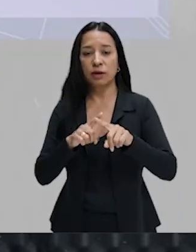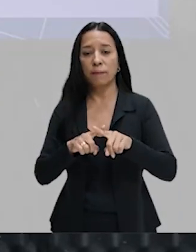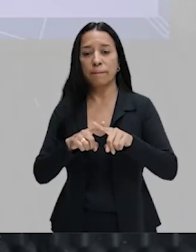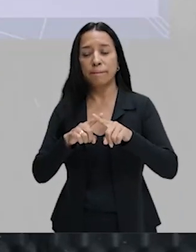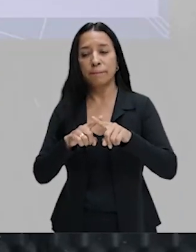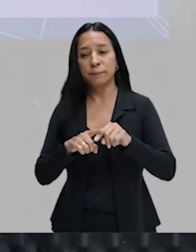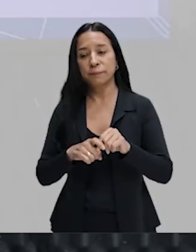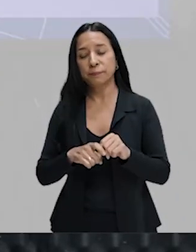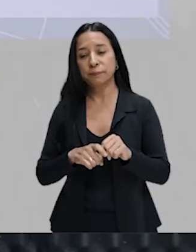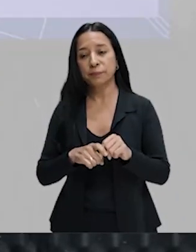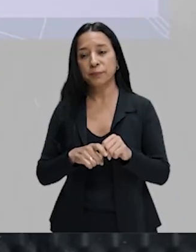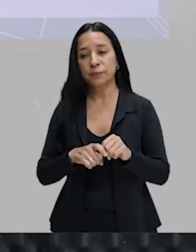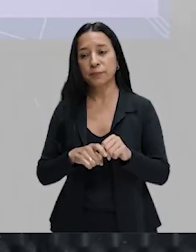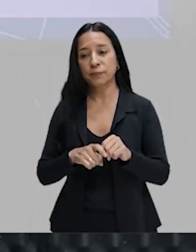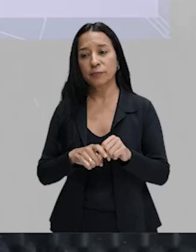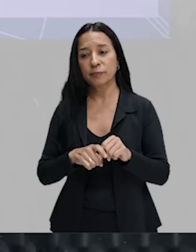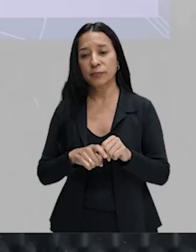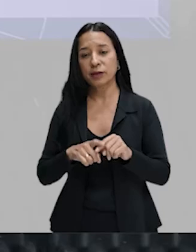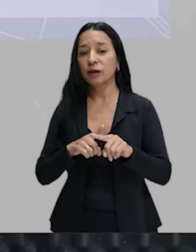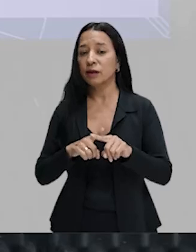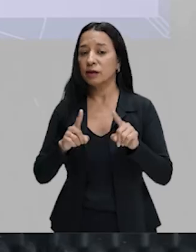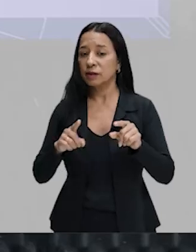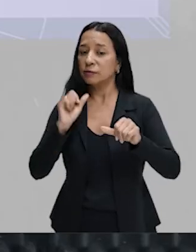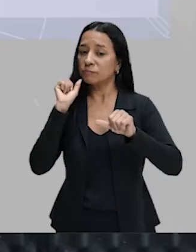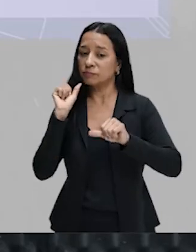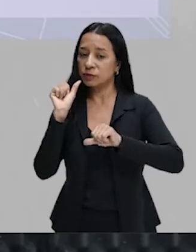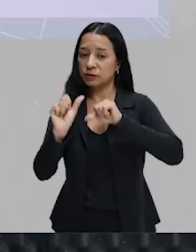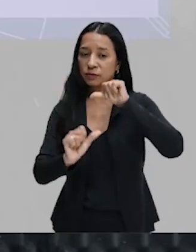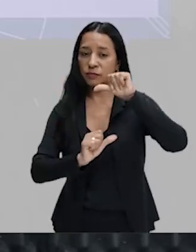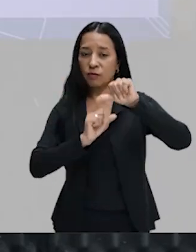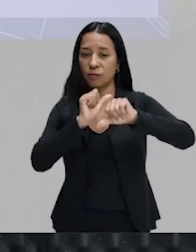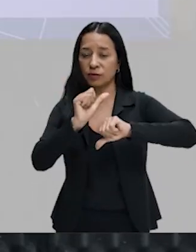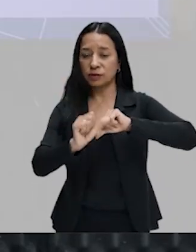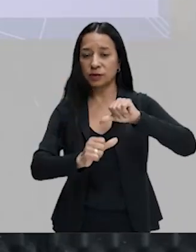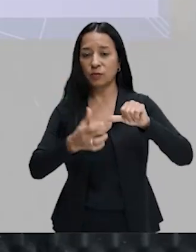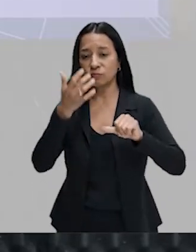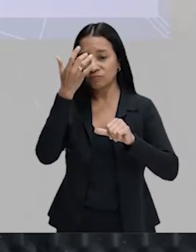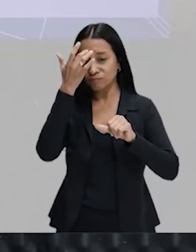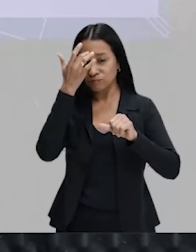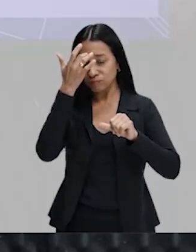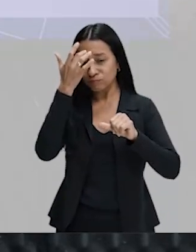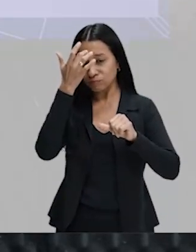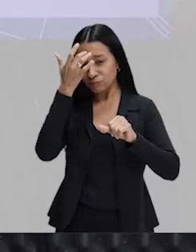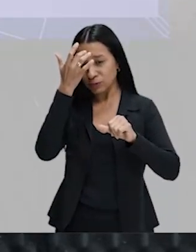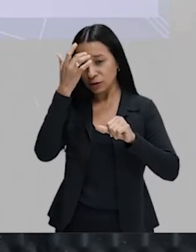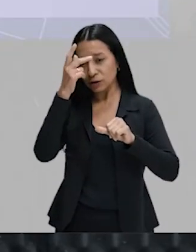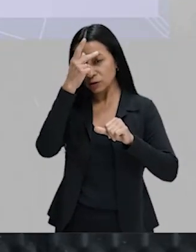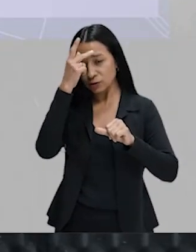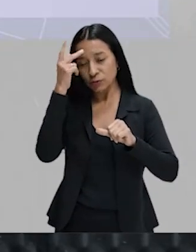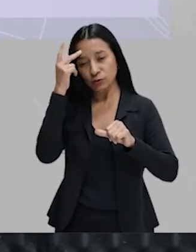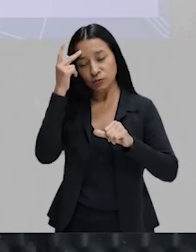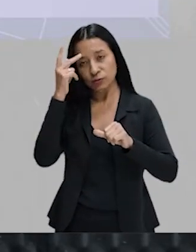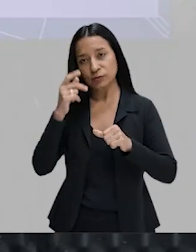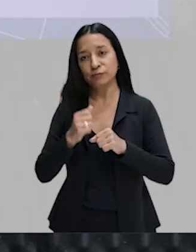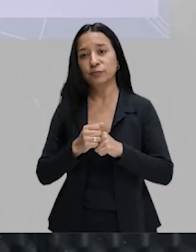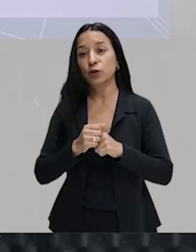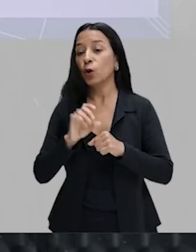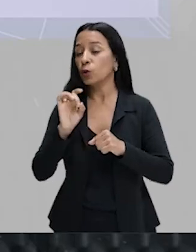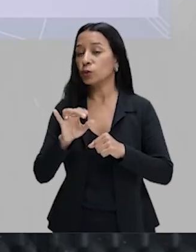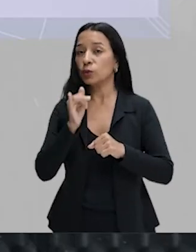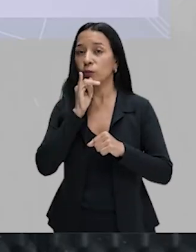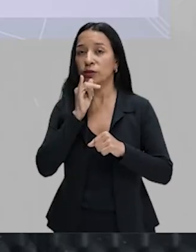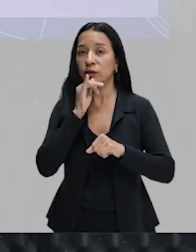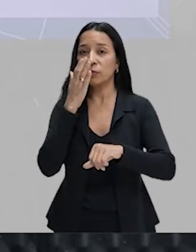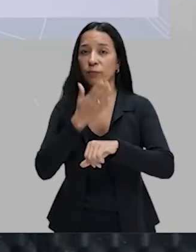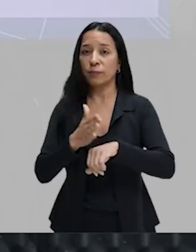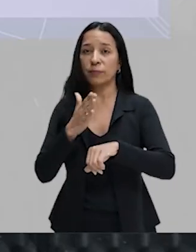e mais ainda a transformação da mentalidade das pessoas. Eu vou dar só um exemplo prático para